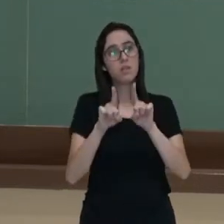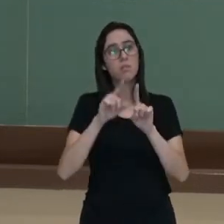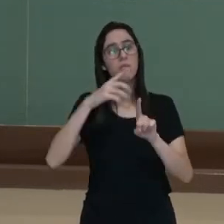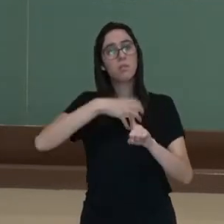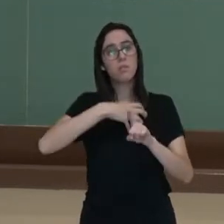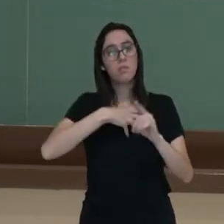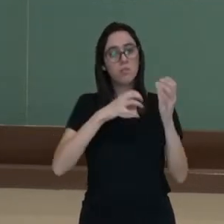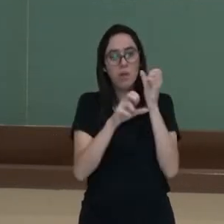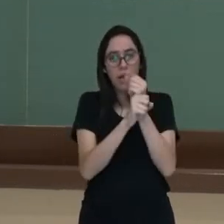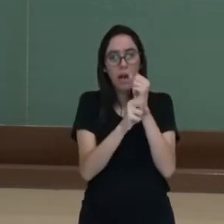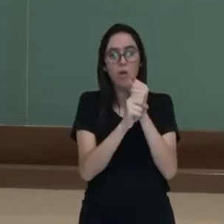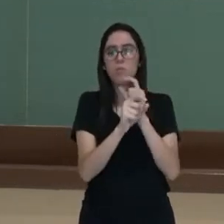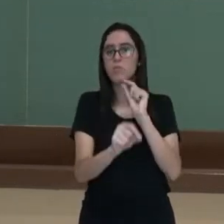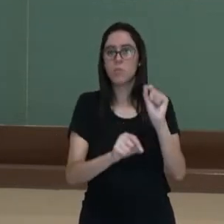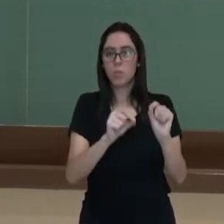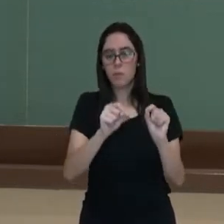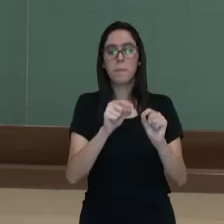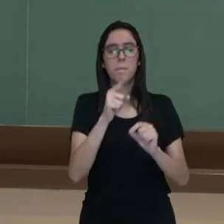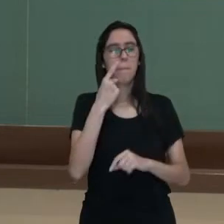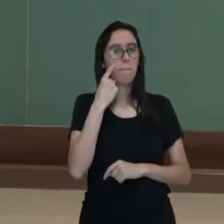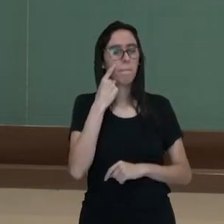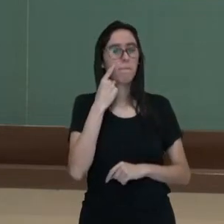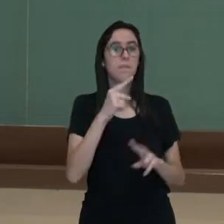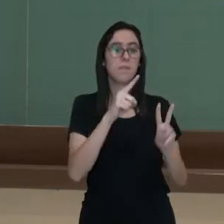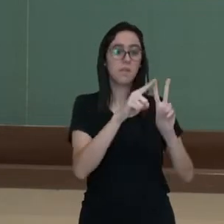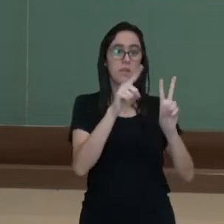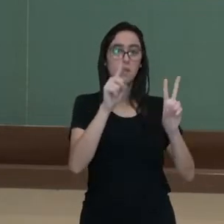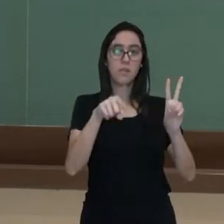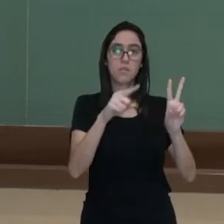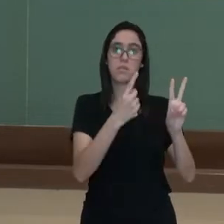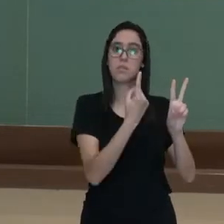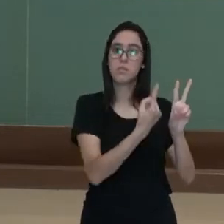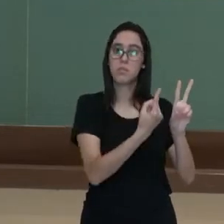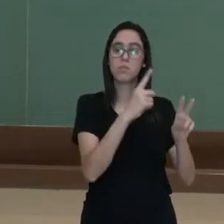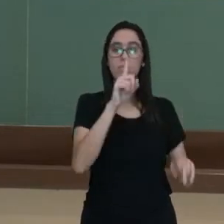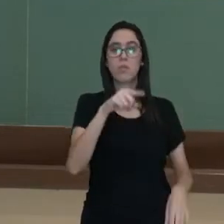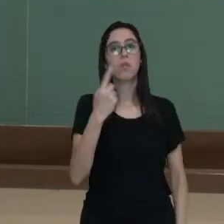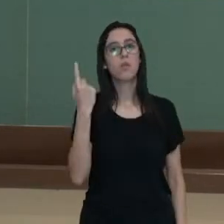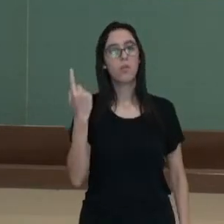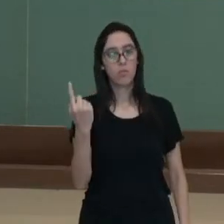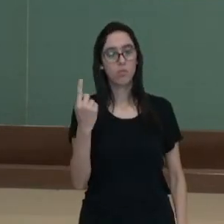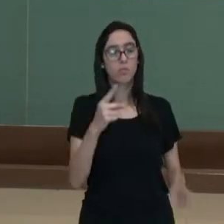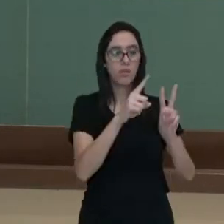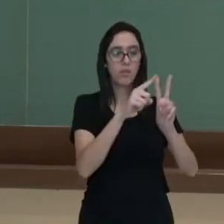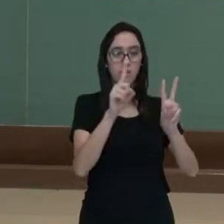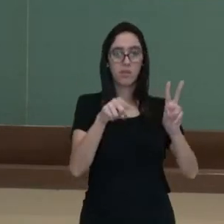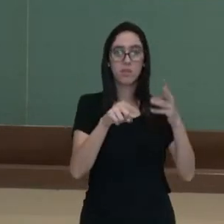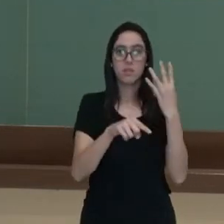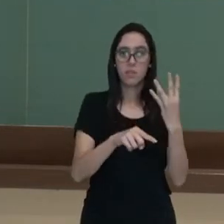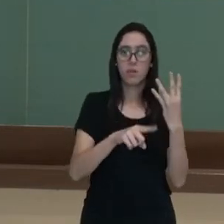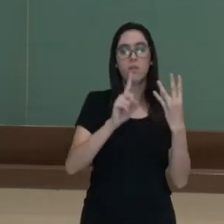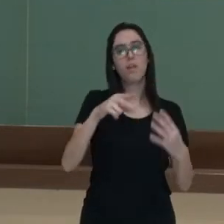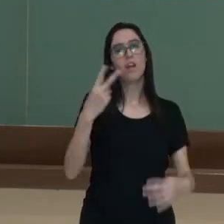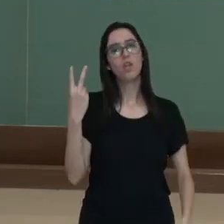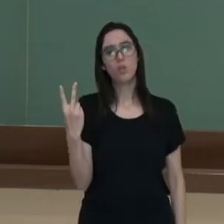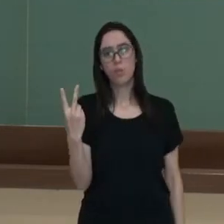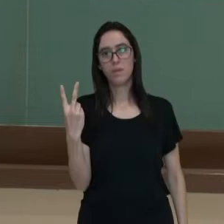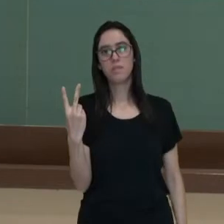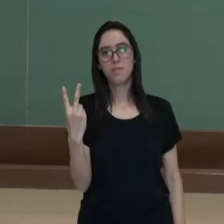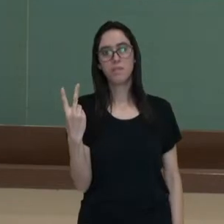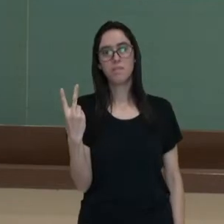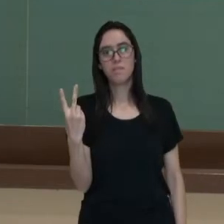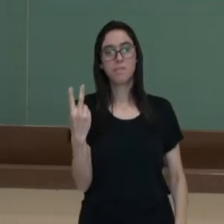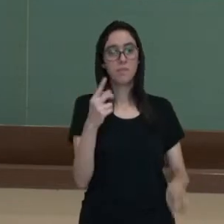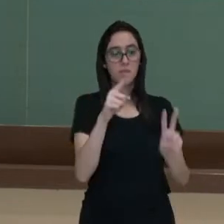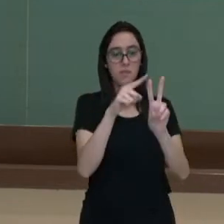também. Então, olha lá, eu sei que raiz quadrada de 1 é 1 e raiz quadrada de 4 é 2. A raiz quadrada